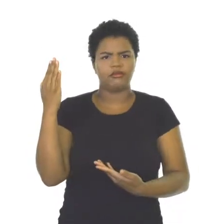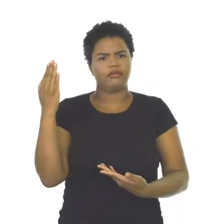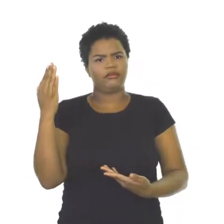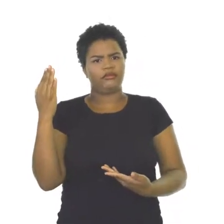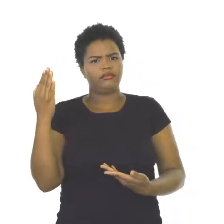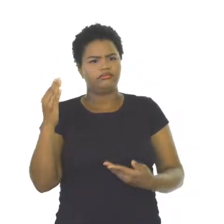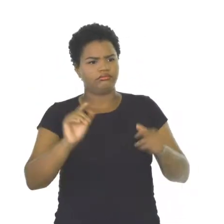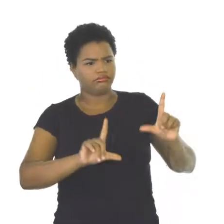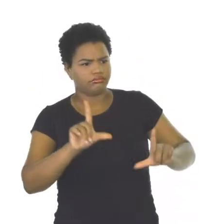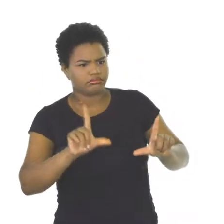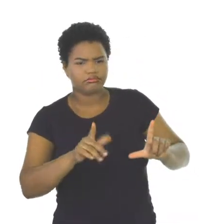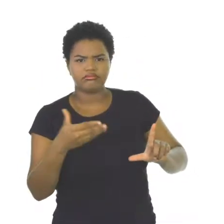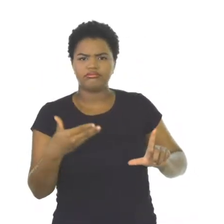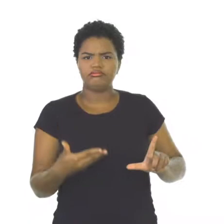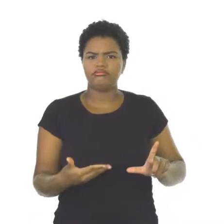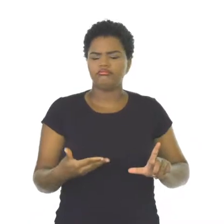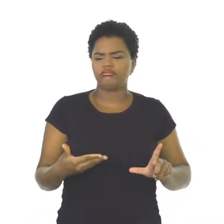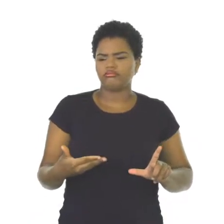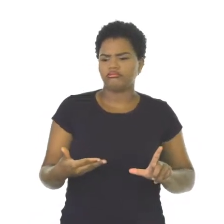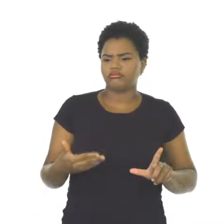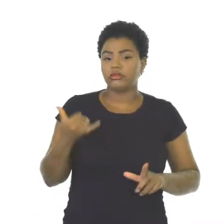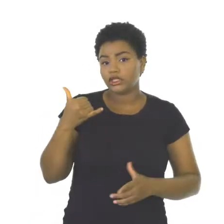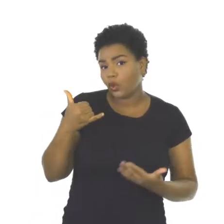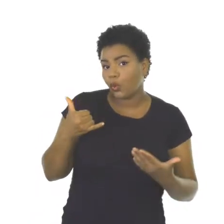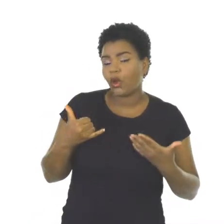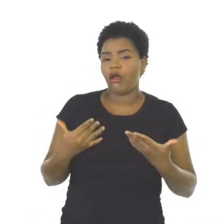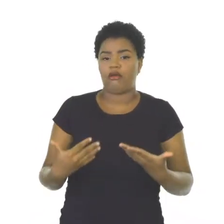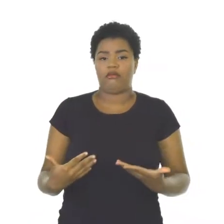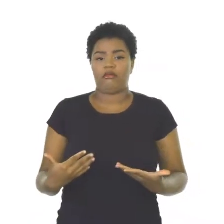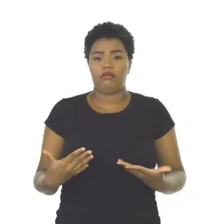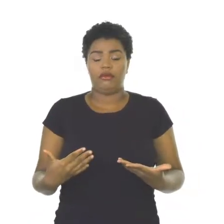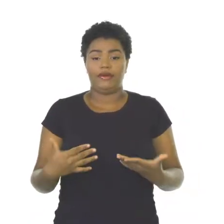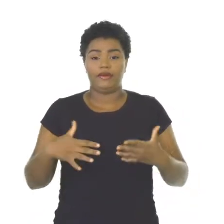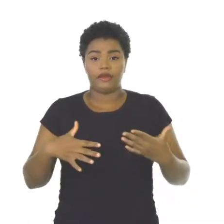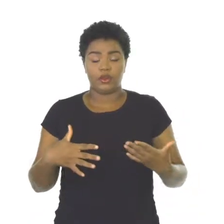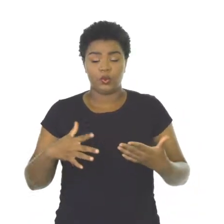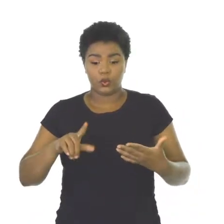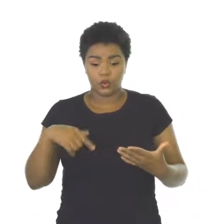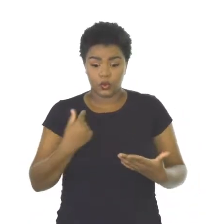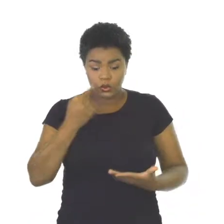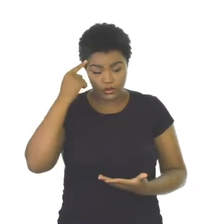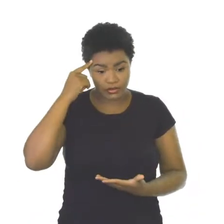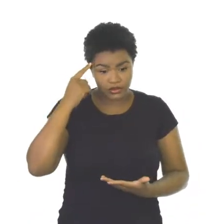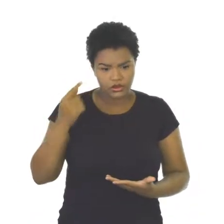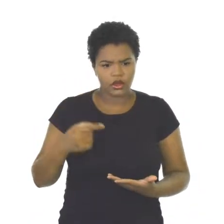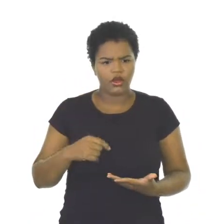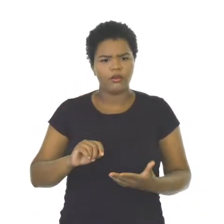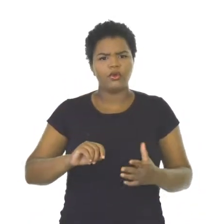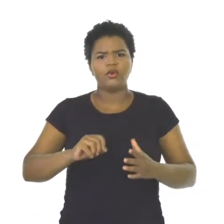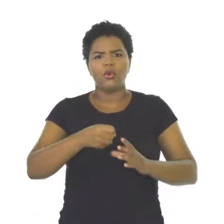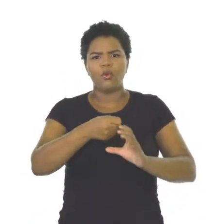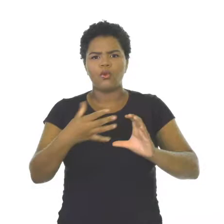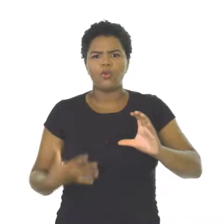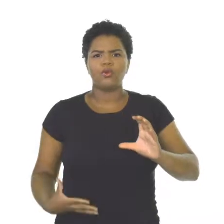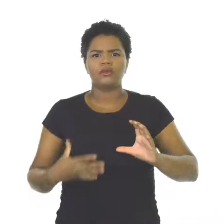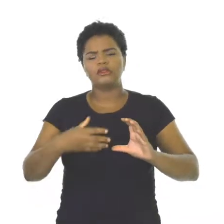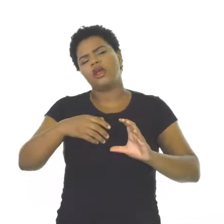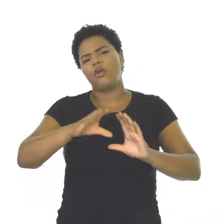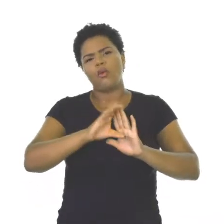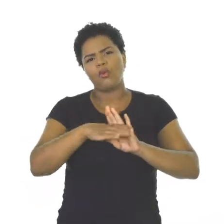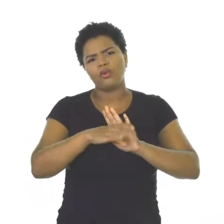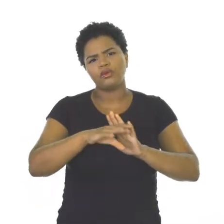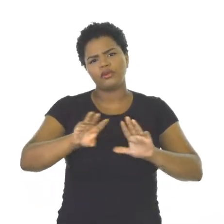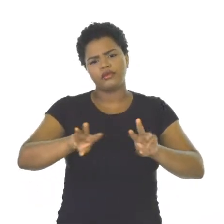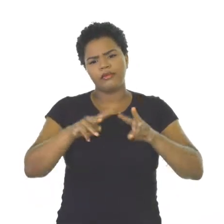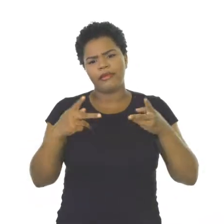na televisão, a matéria que existe no celular. Então, quando a gente pensa na definição de matéria, a gente tem que pensar assim: matéria